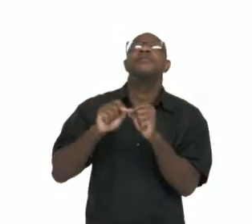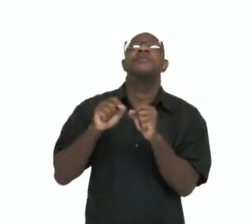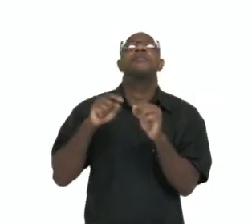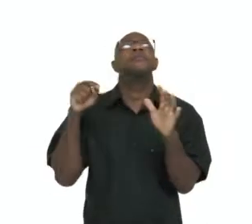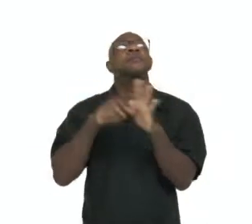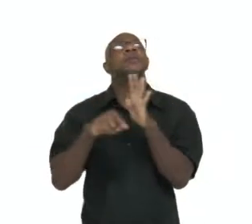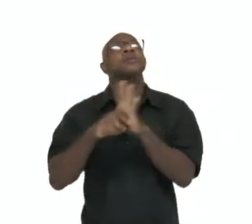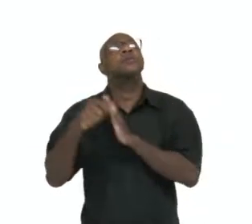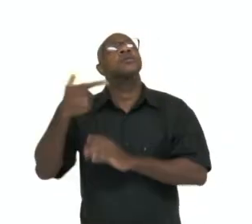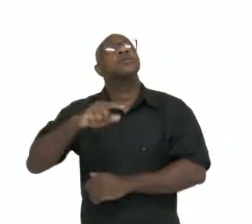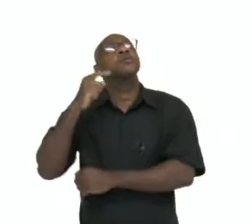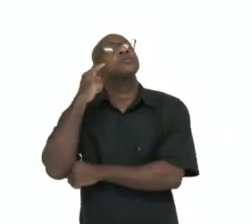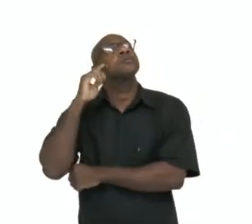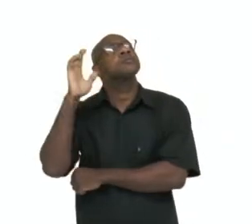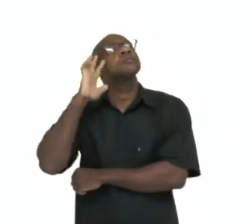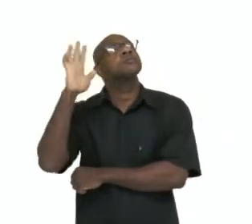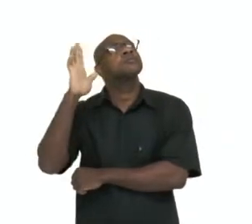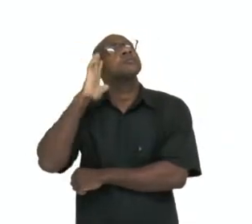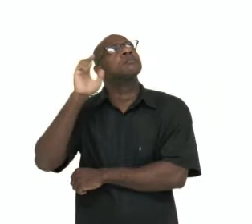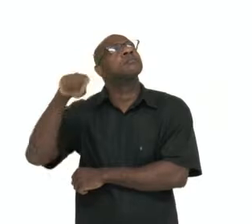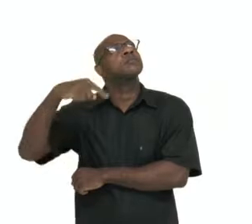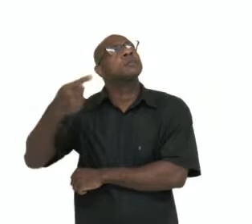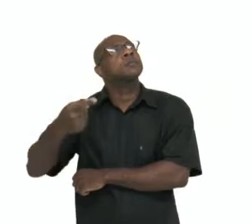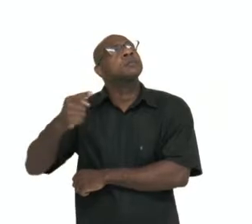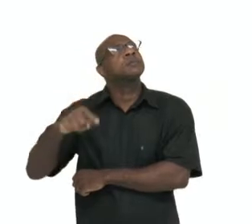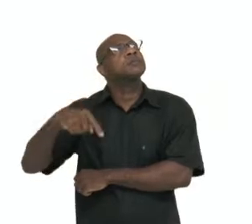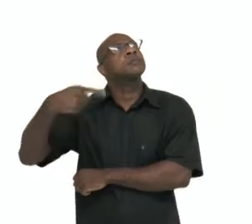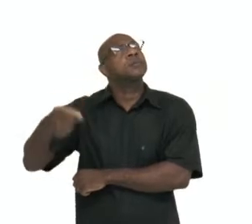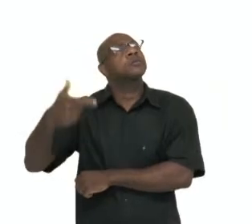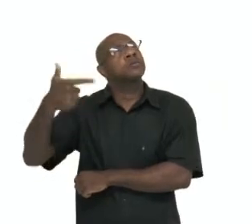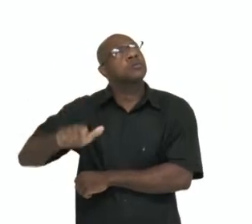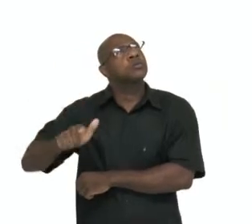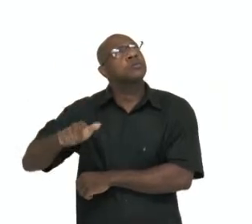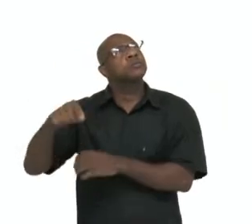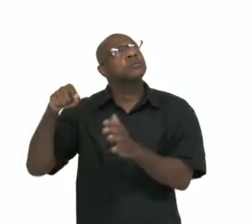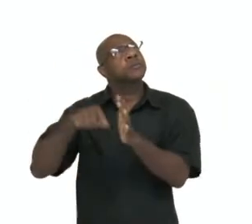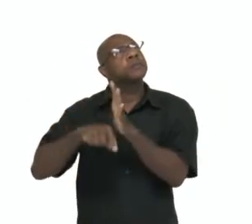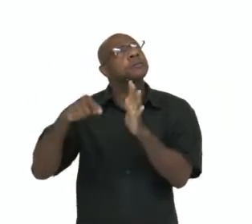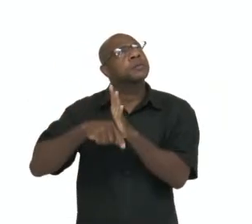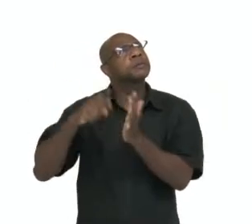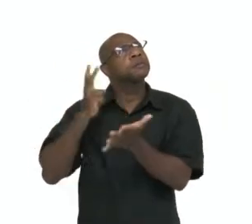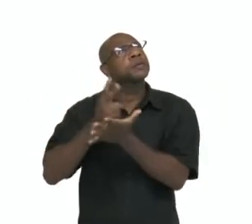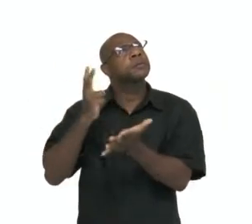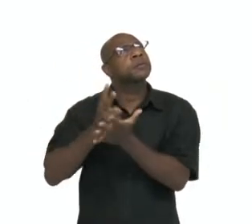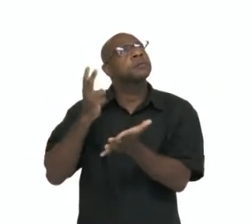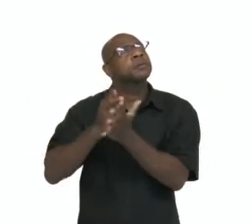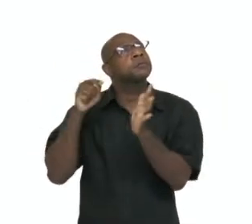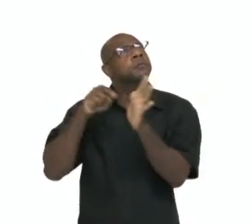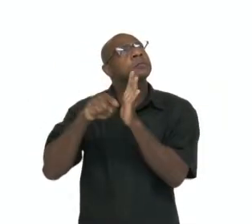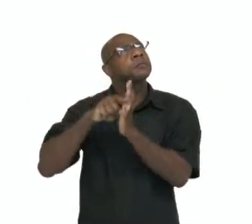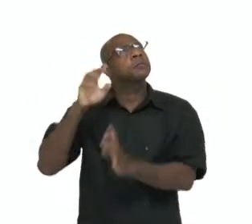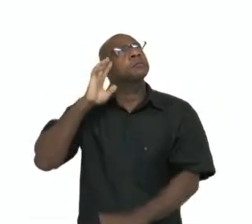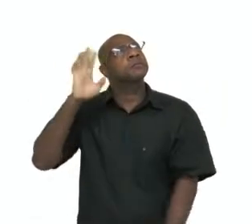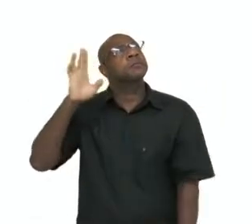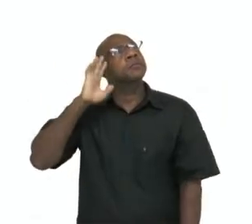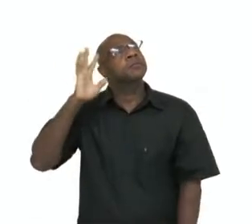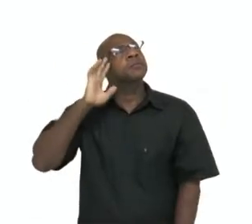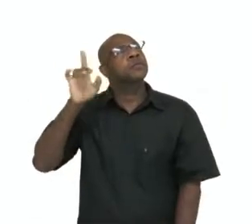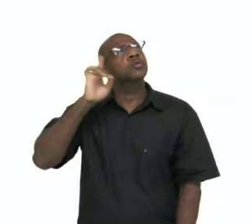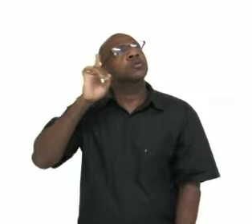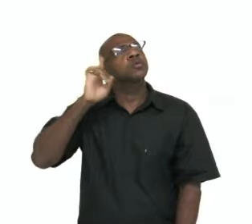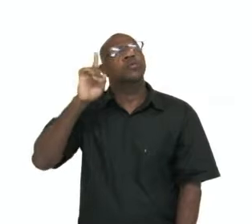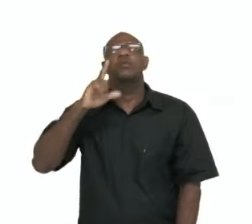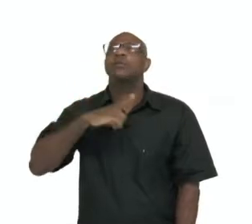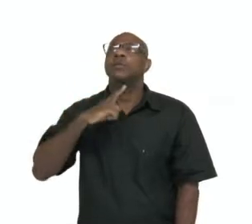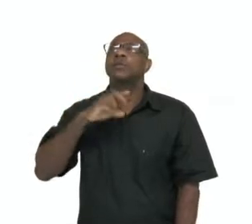mesma pergunta. E depois de amanhã, mais uma vez, sempre a mesma pergunta. E a cada dia receberá